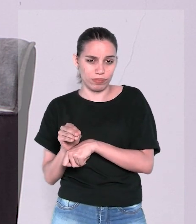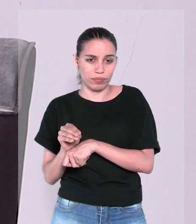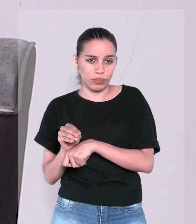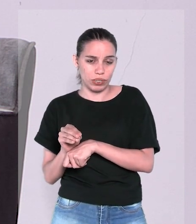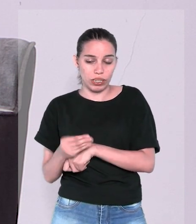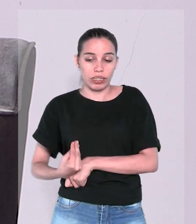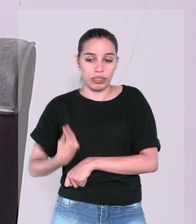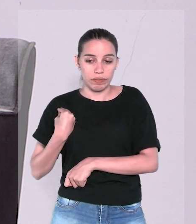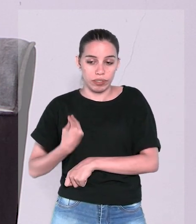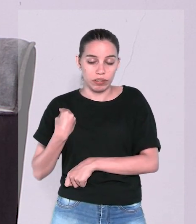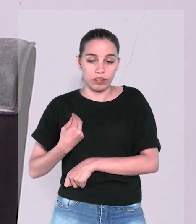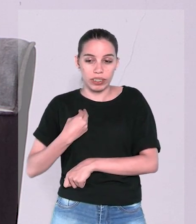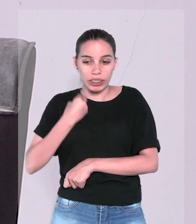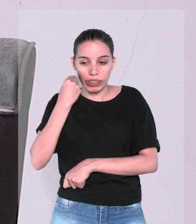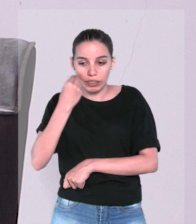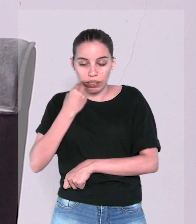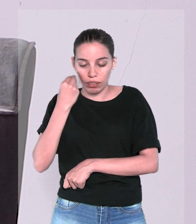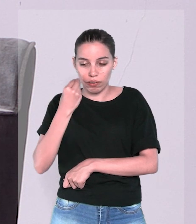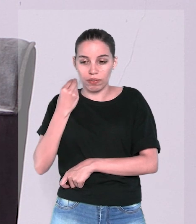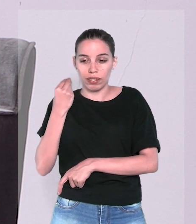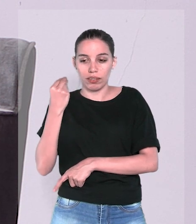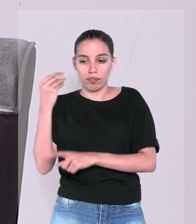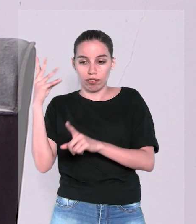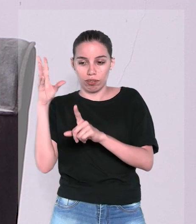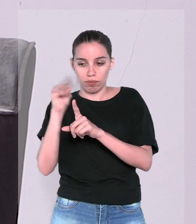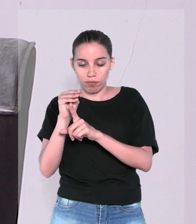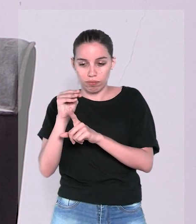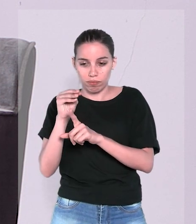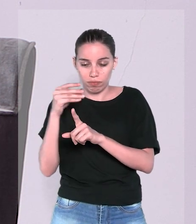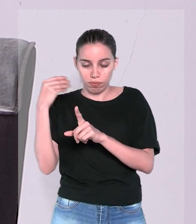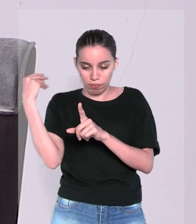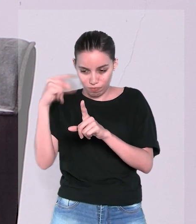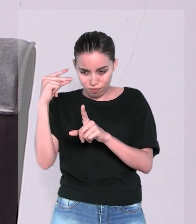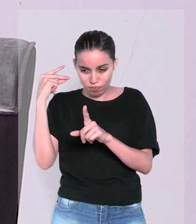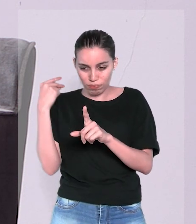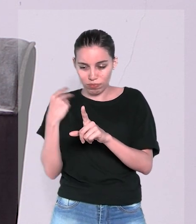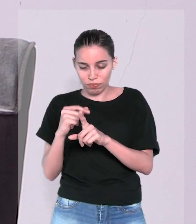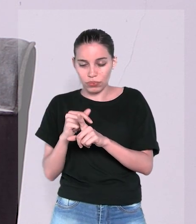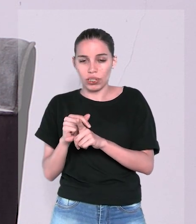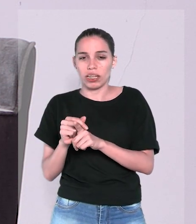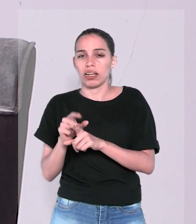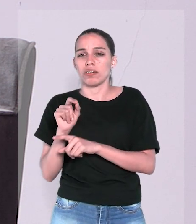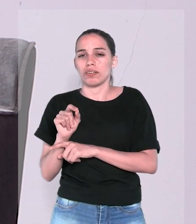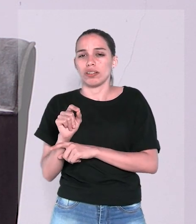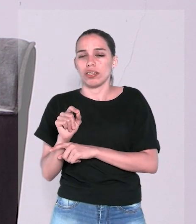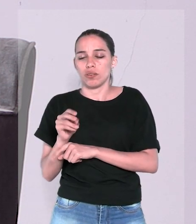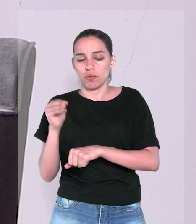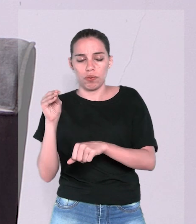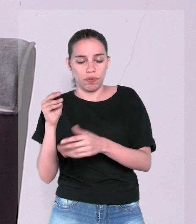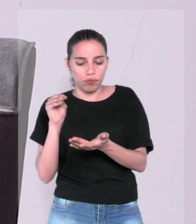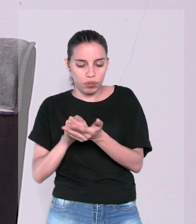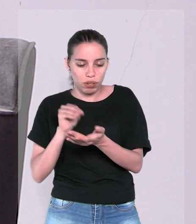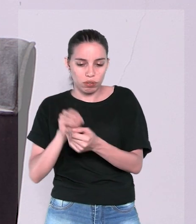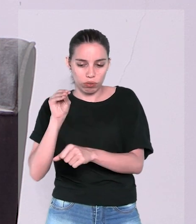formados para entender o que é que ocorre, porque não há formação inicial que dê conta desse entendimento.